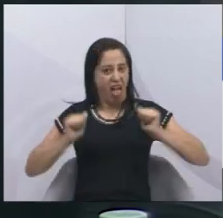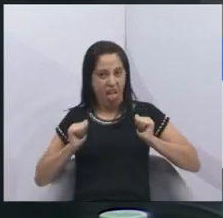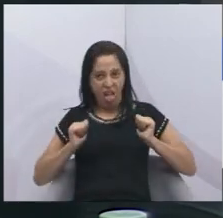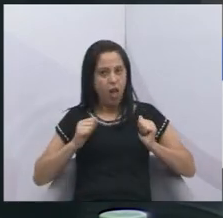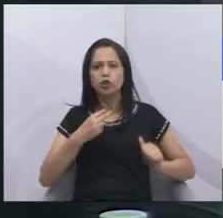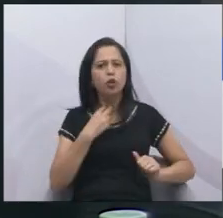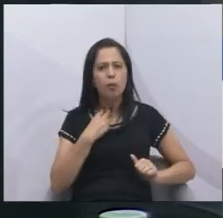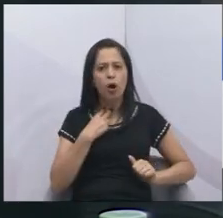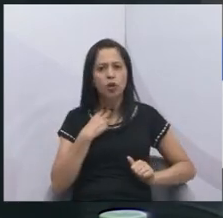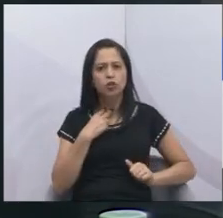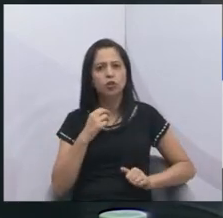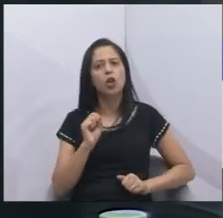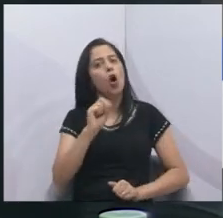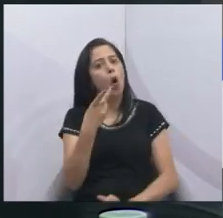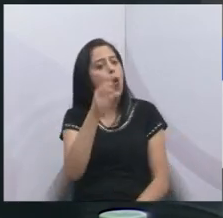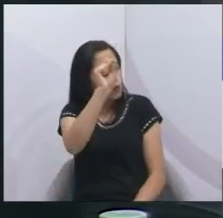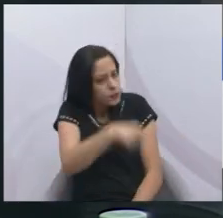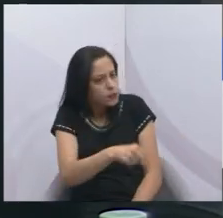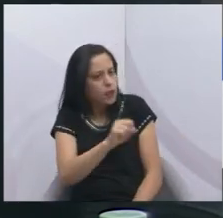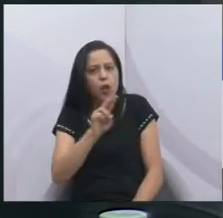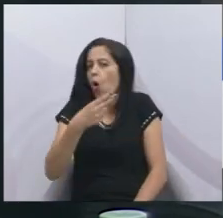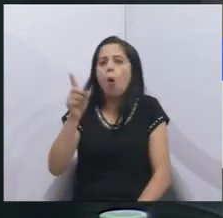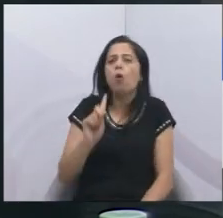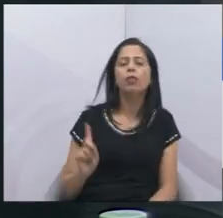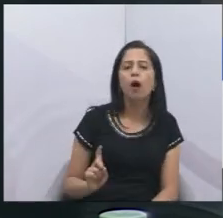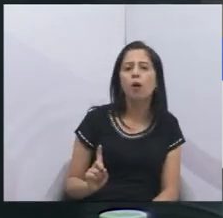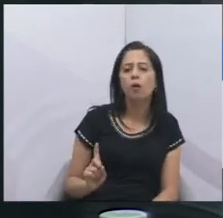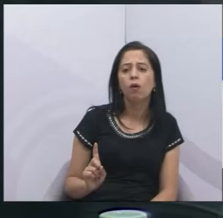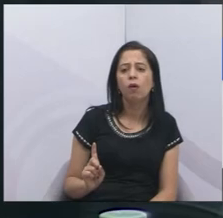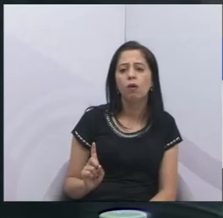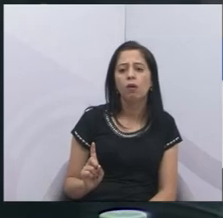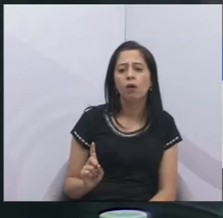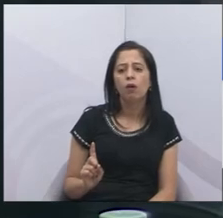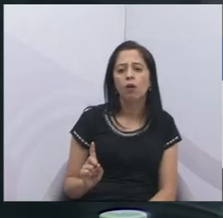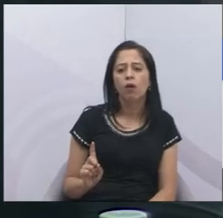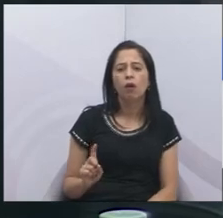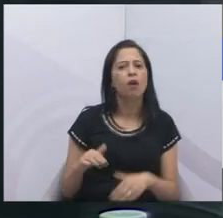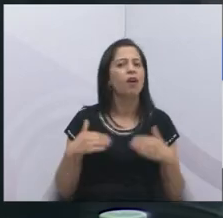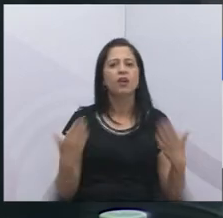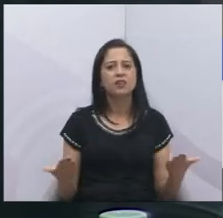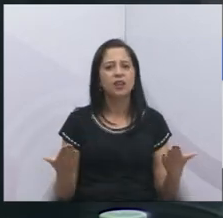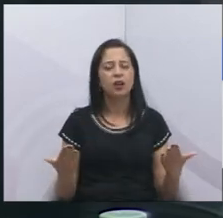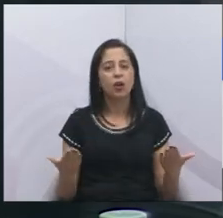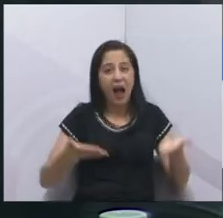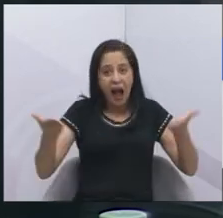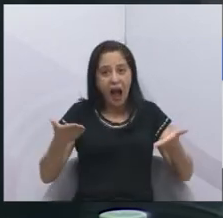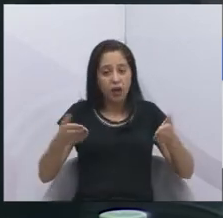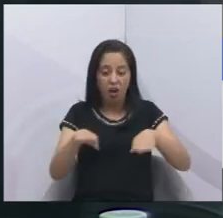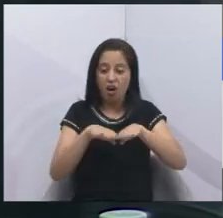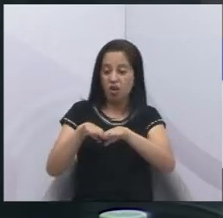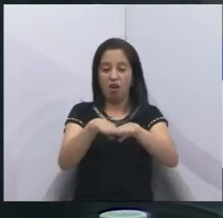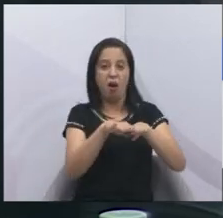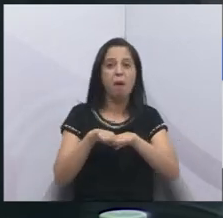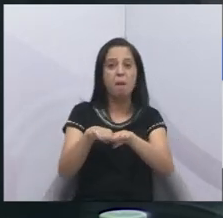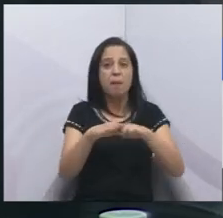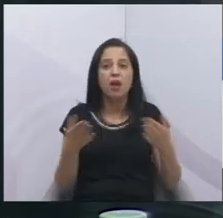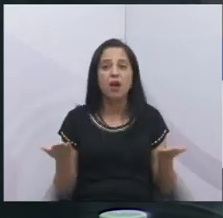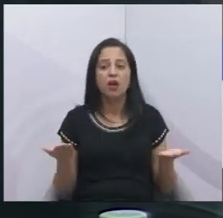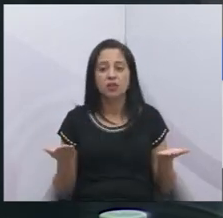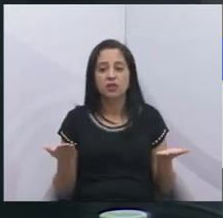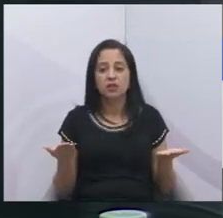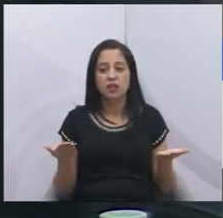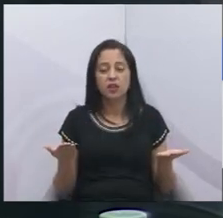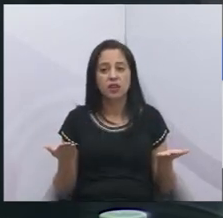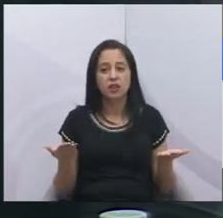projeto desse, corremos o risco de ter empatado isso daqui. Aí, se tivesse empatado, obstendo o voto, a